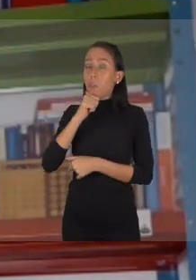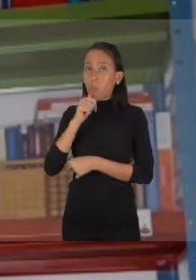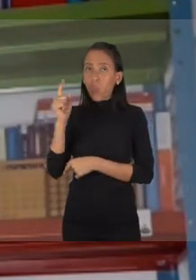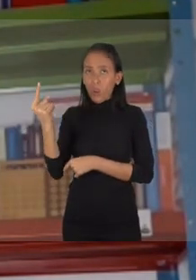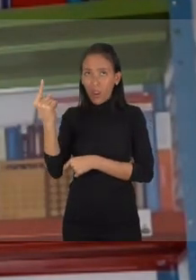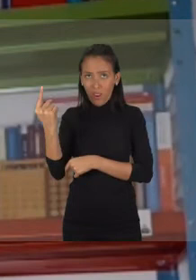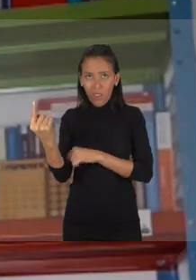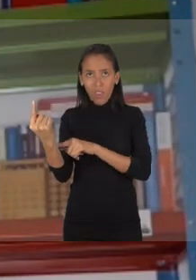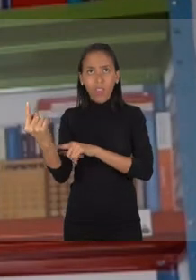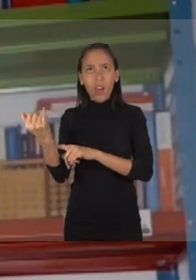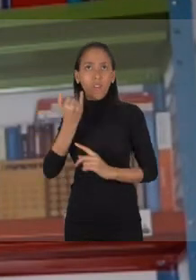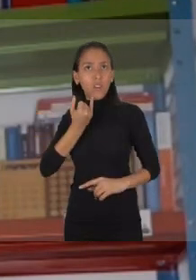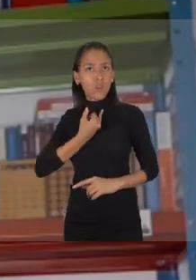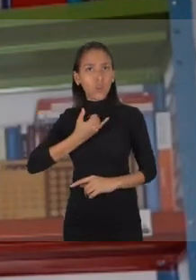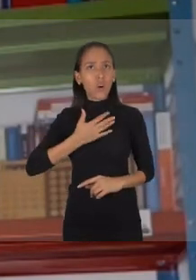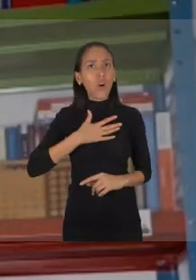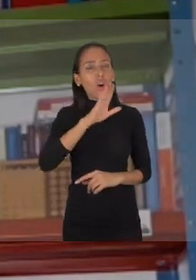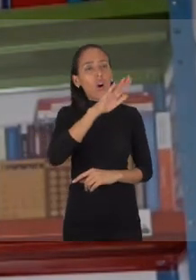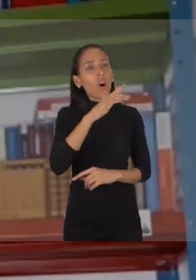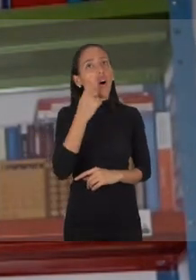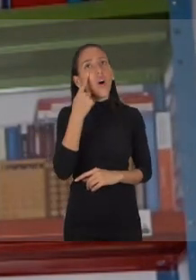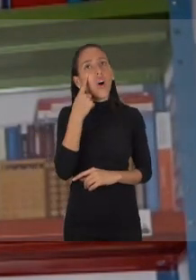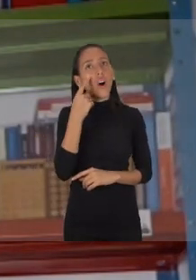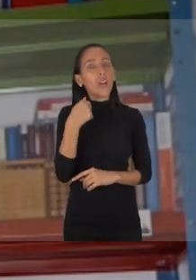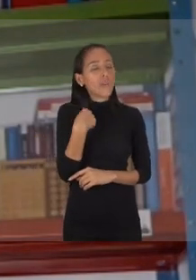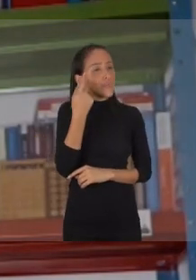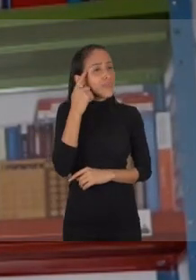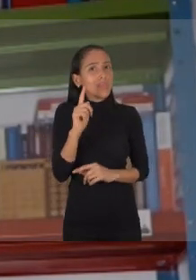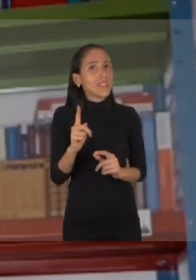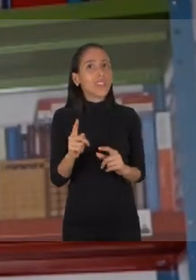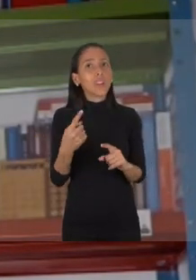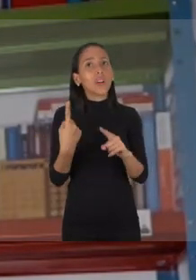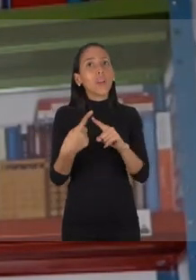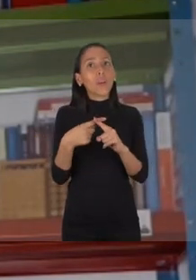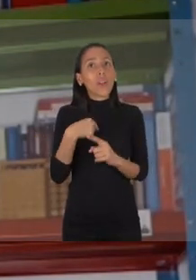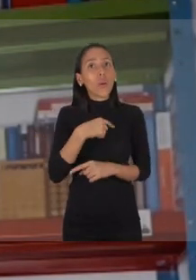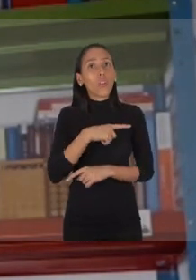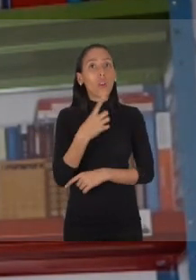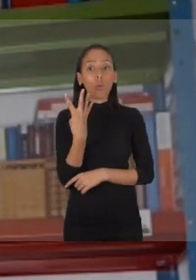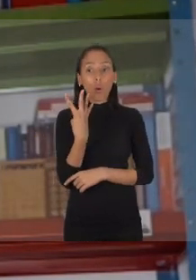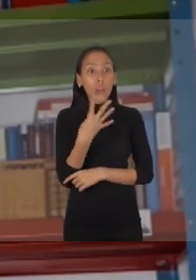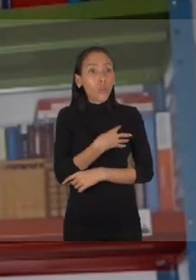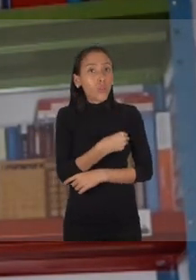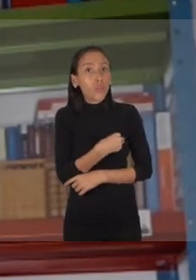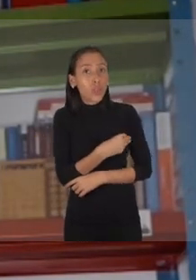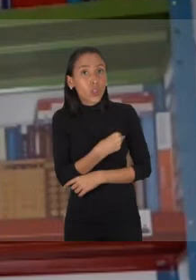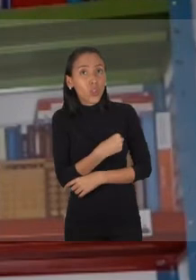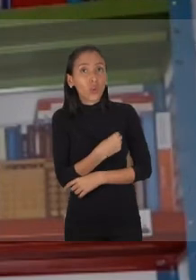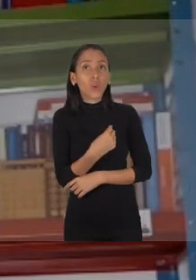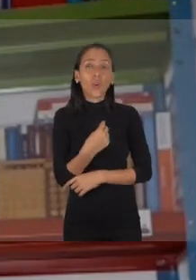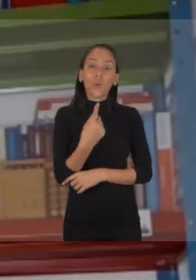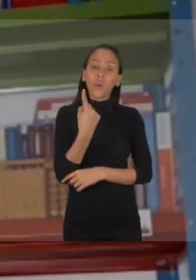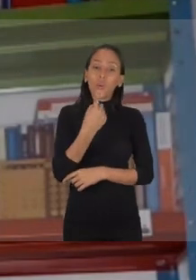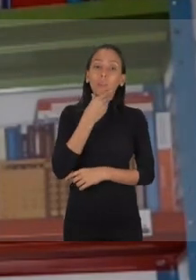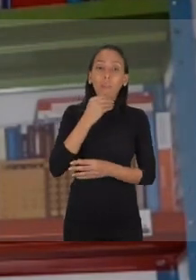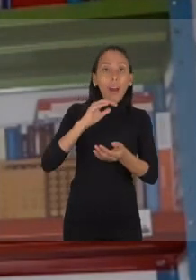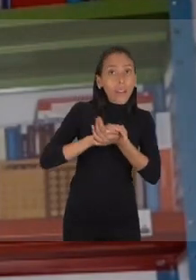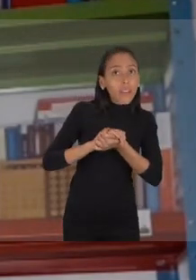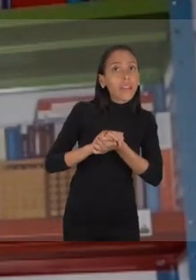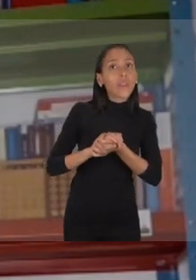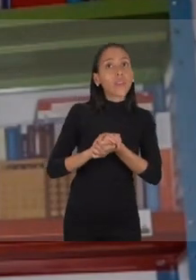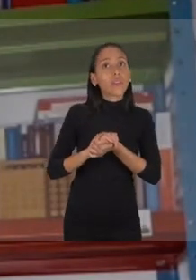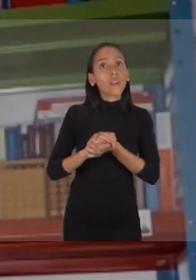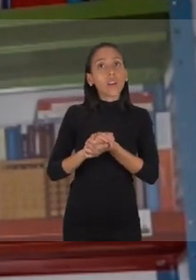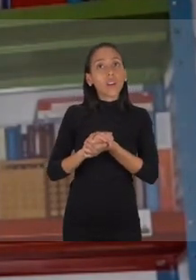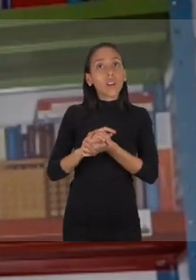que, doutor, eu não sei como fazer. Eu tenho 4 filhos, aqui é o meu marido.